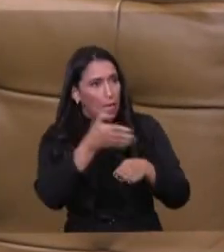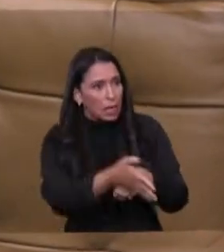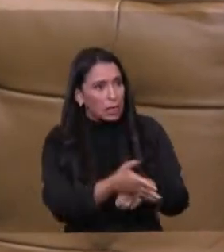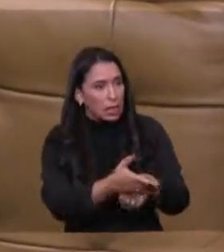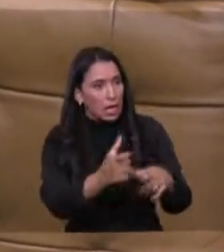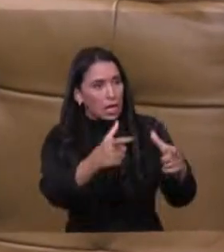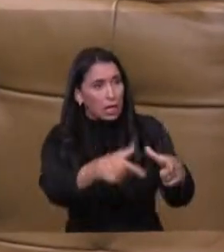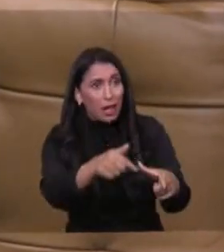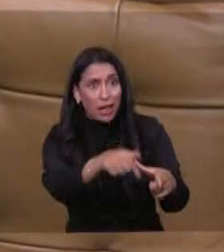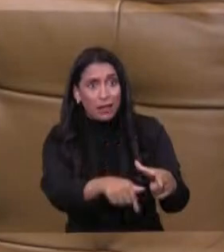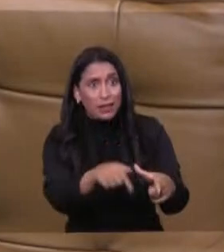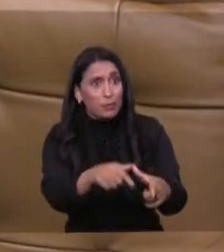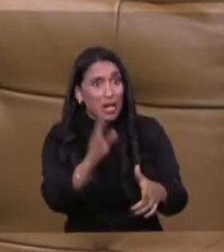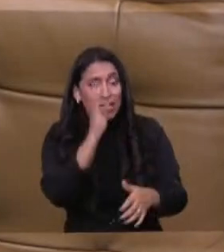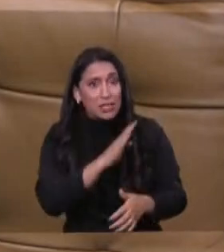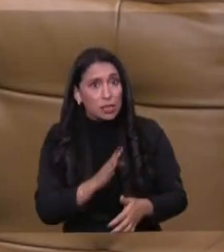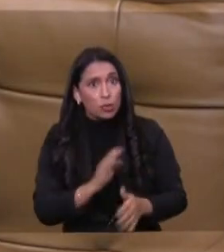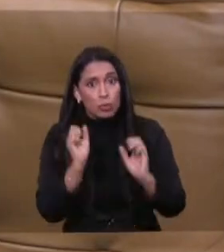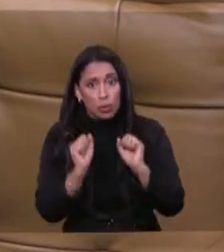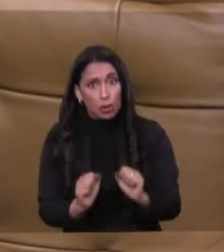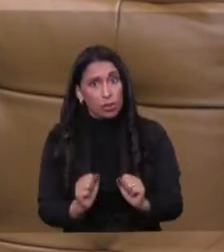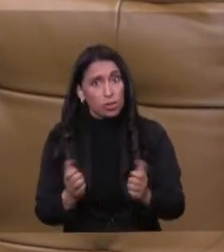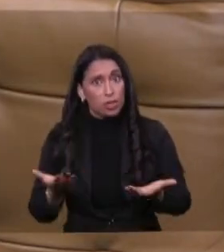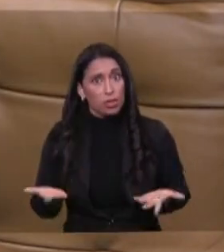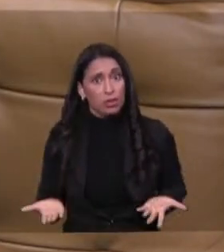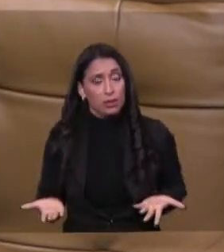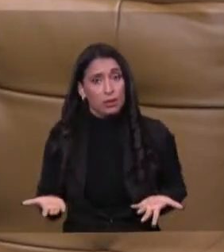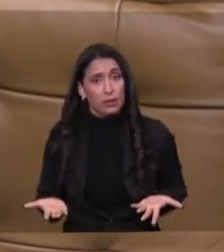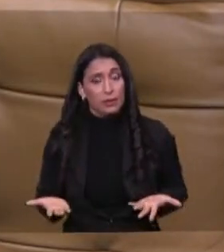em território nacional.